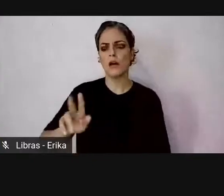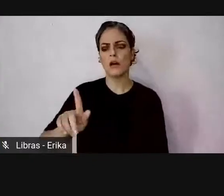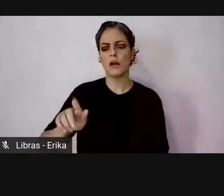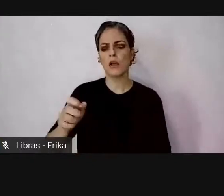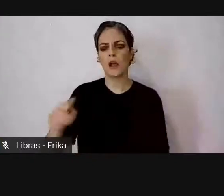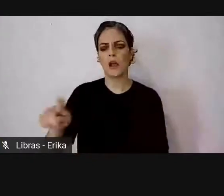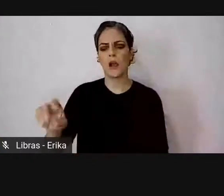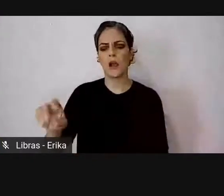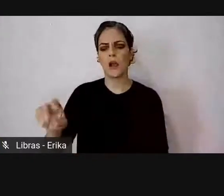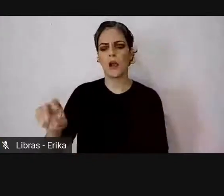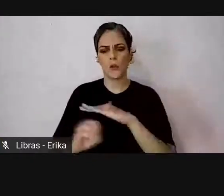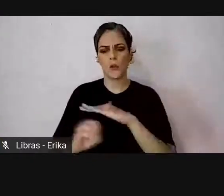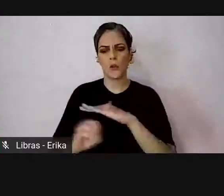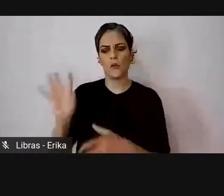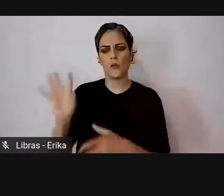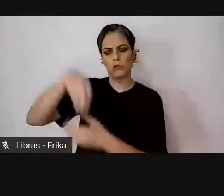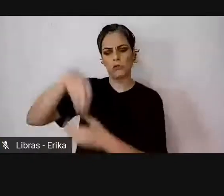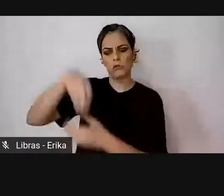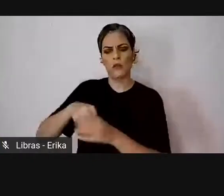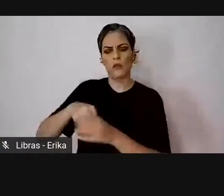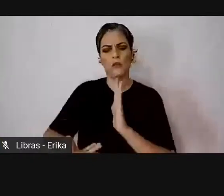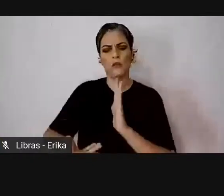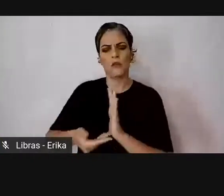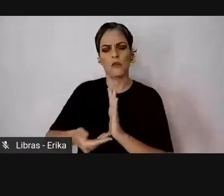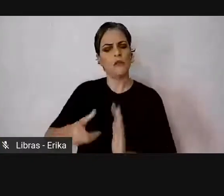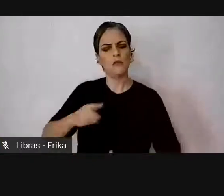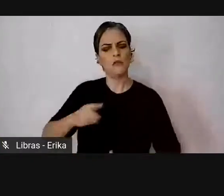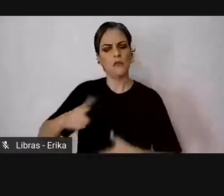com funções, com